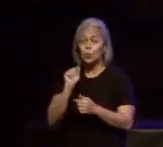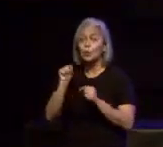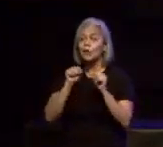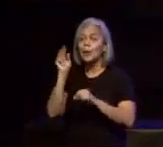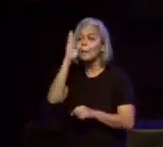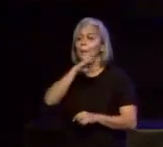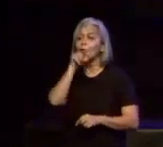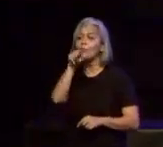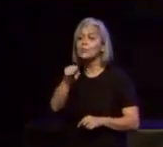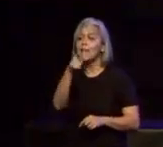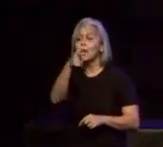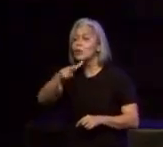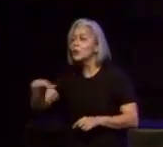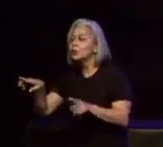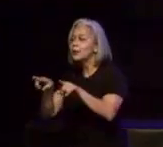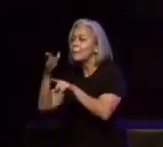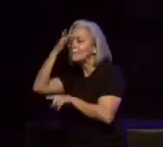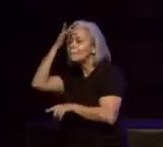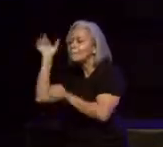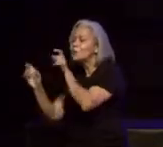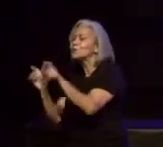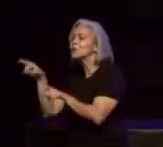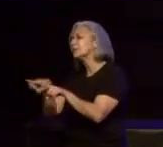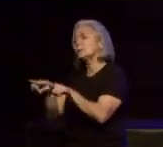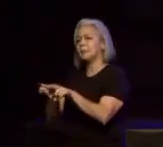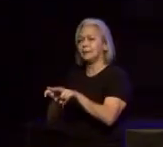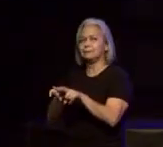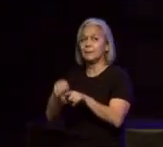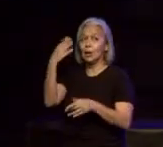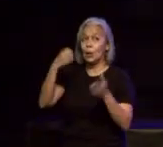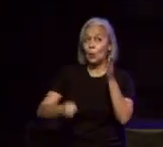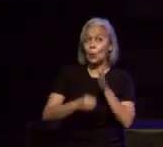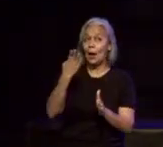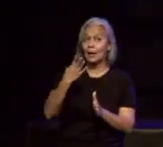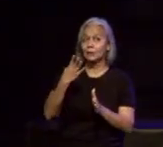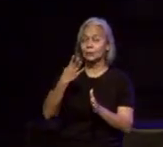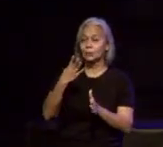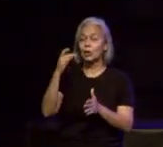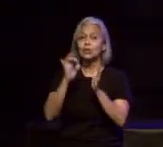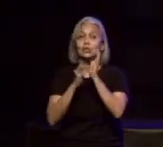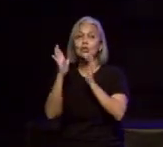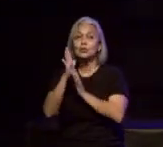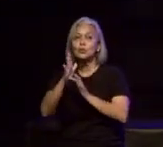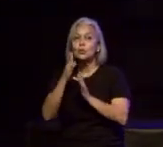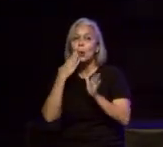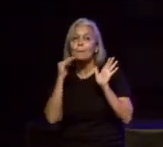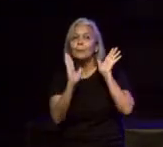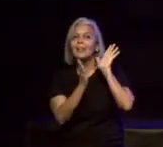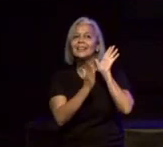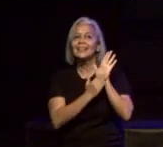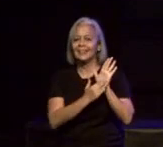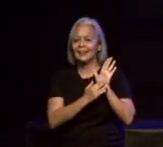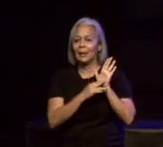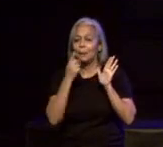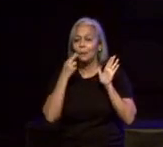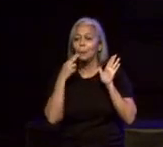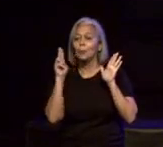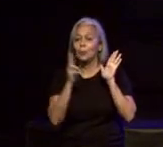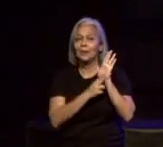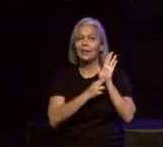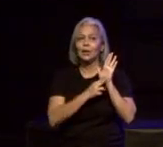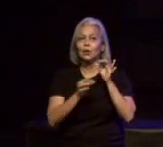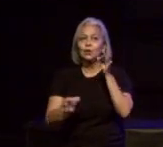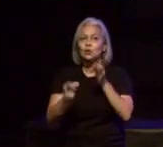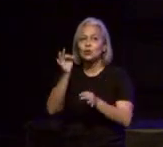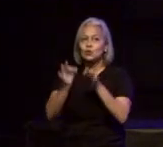Número 4. Jesus prometeu justiça no fim. E a gente queria justiça agora, mas muitas vezes não